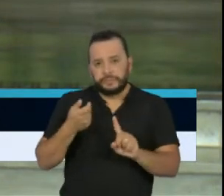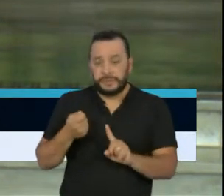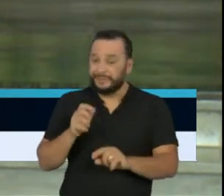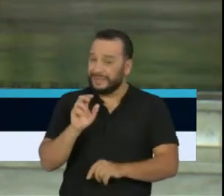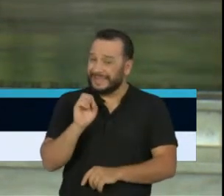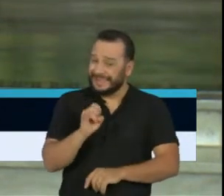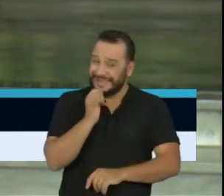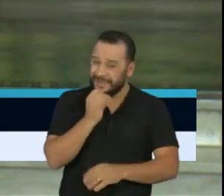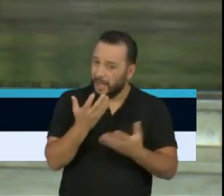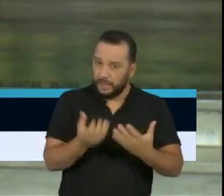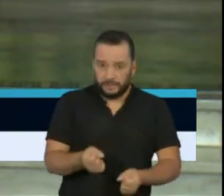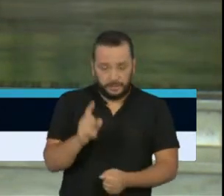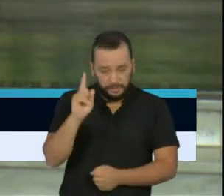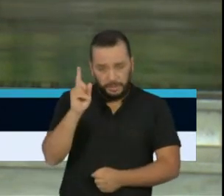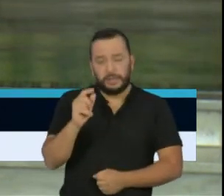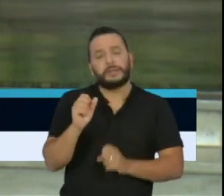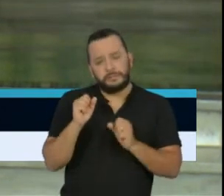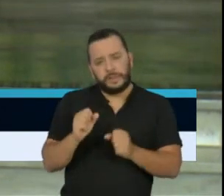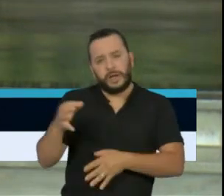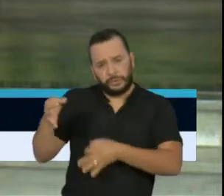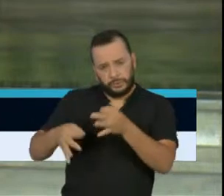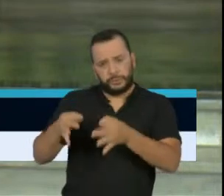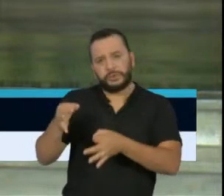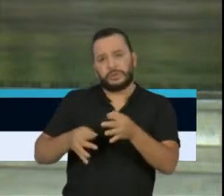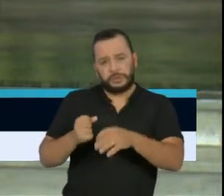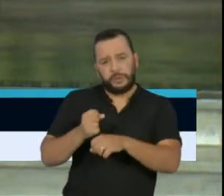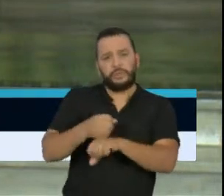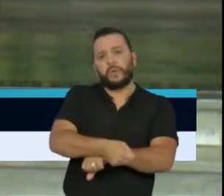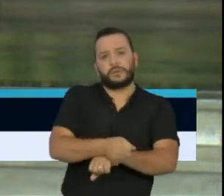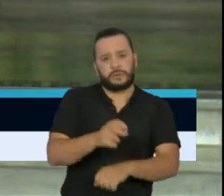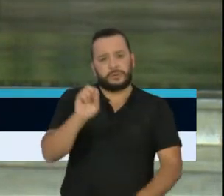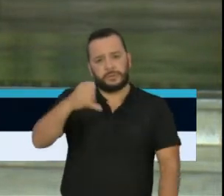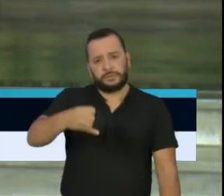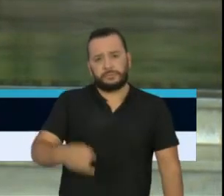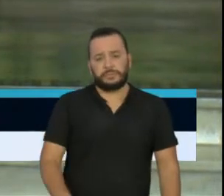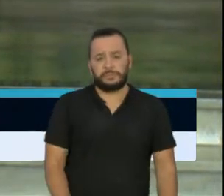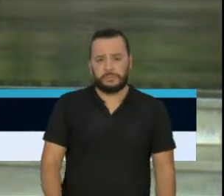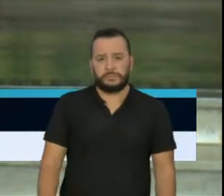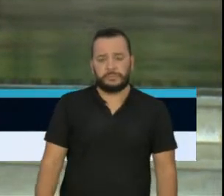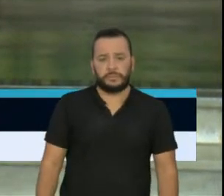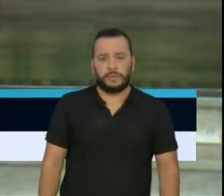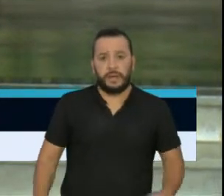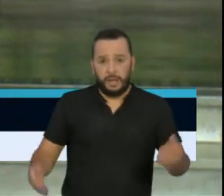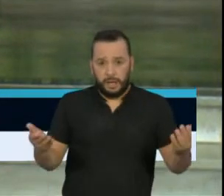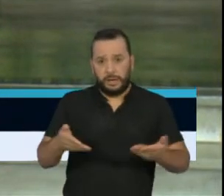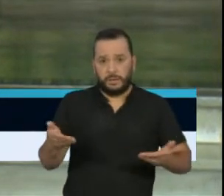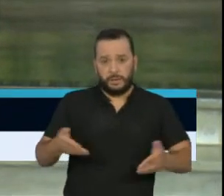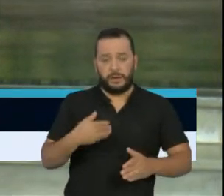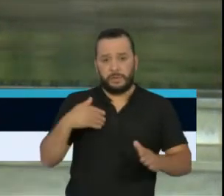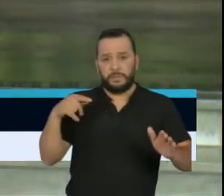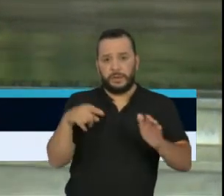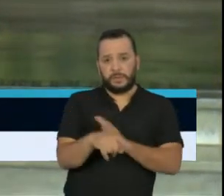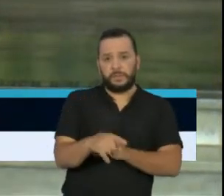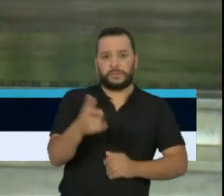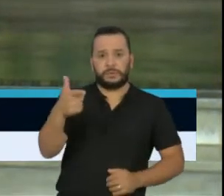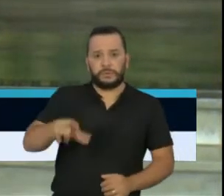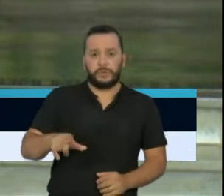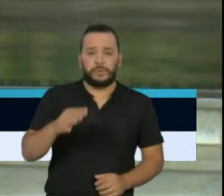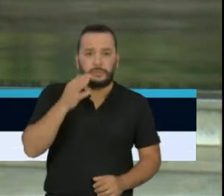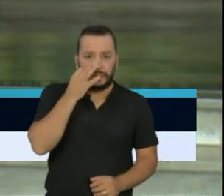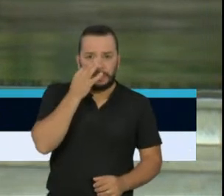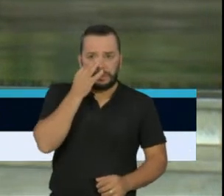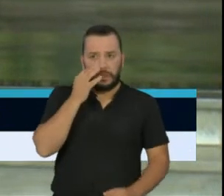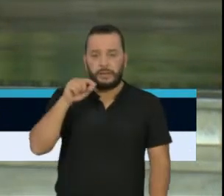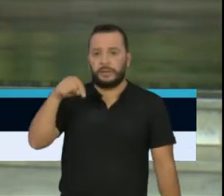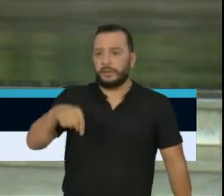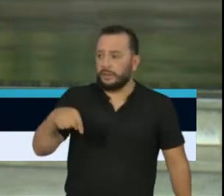se necessário, utilizaremos a força da justiça. Vamos agora a mais uma pergunta presencial,